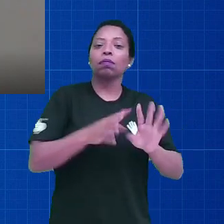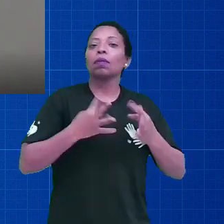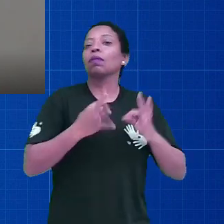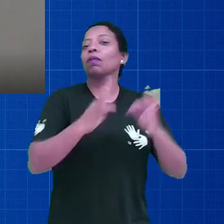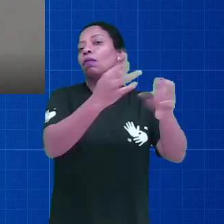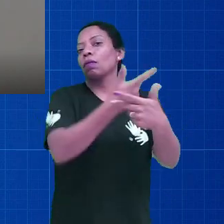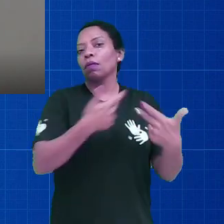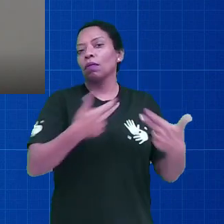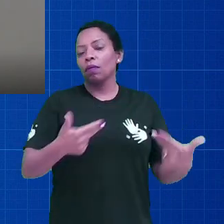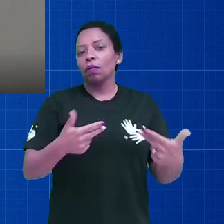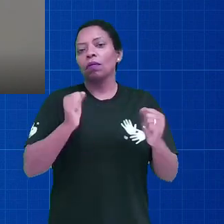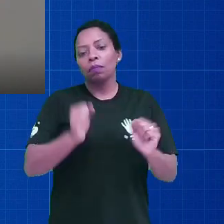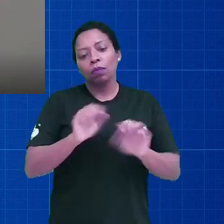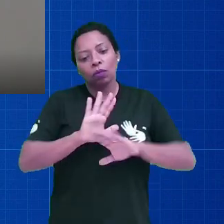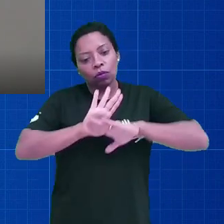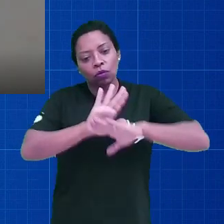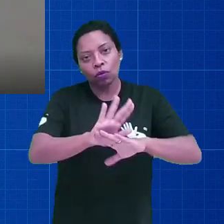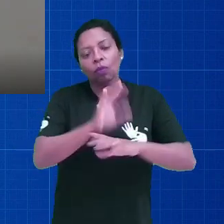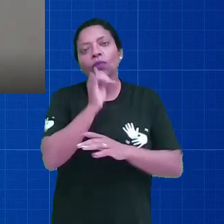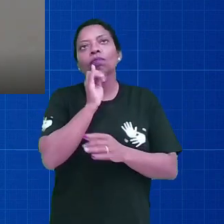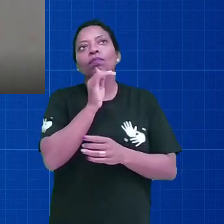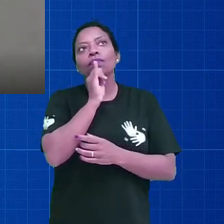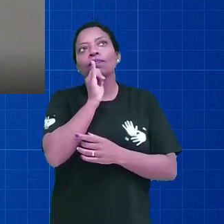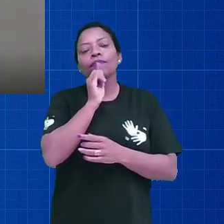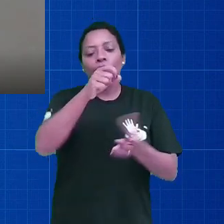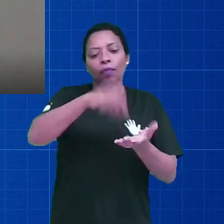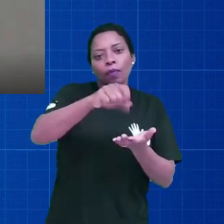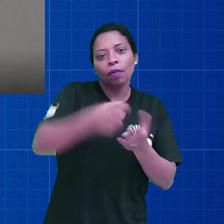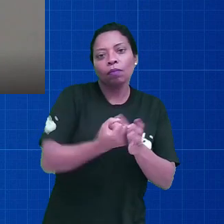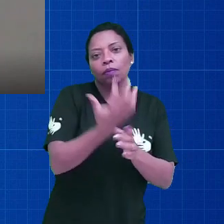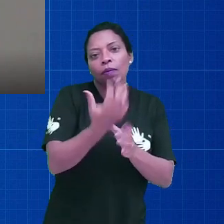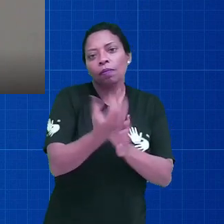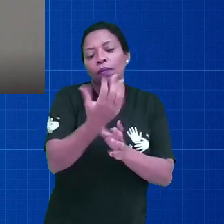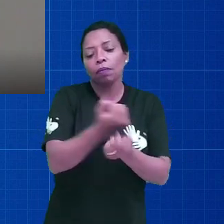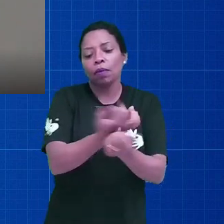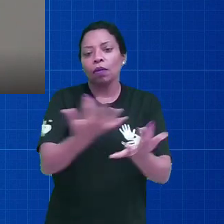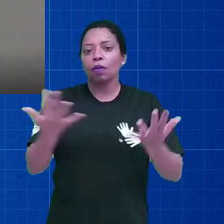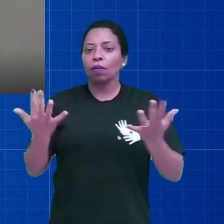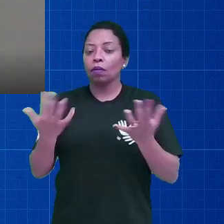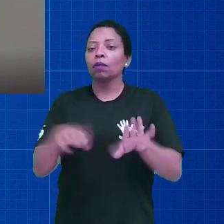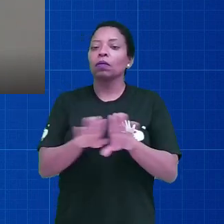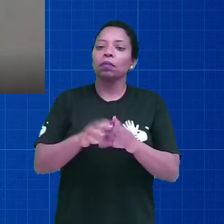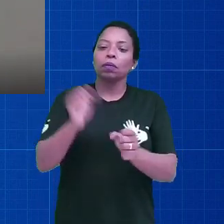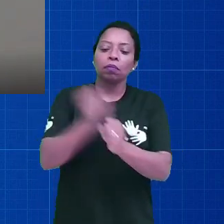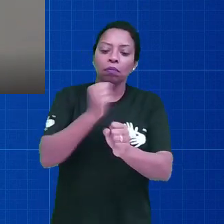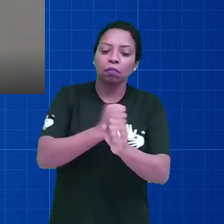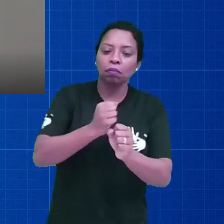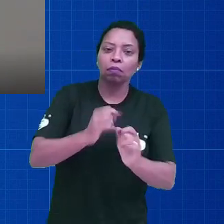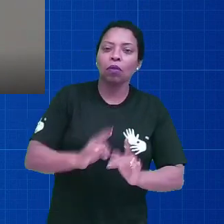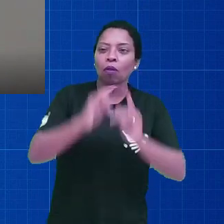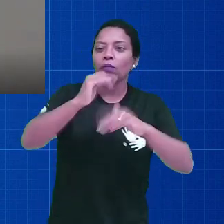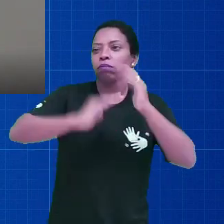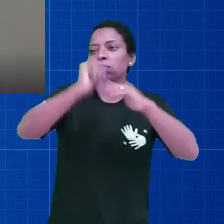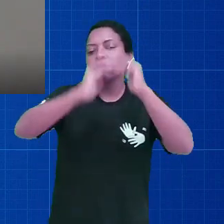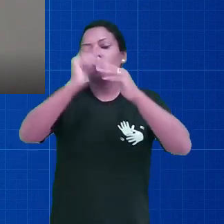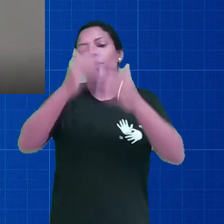técnicas, né, de plantio, de produção, de construção, de